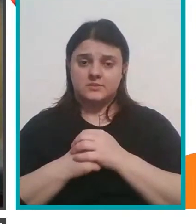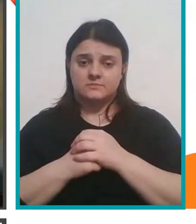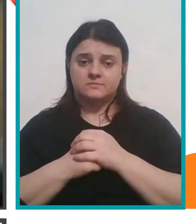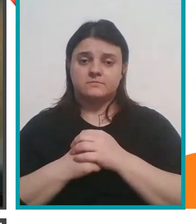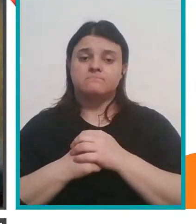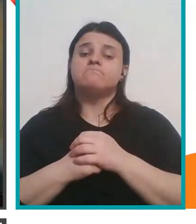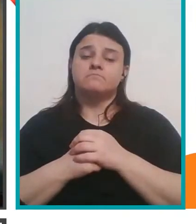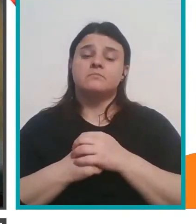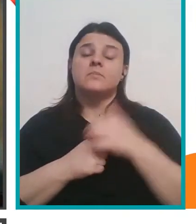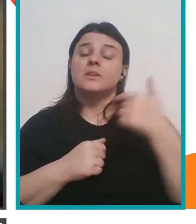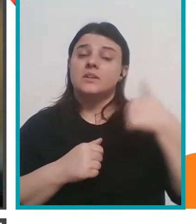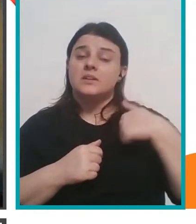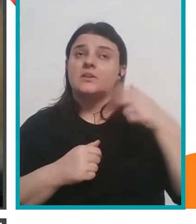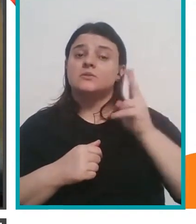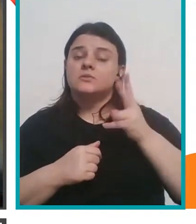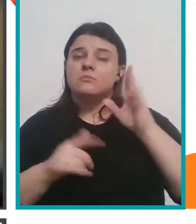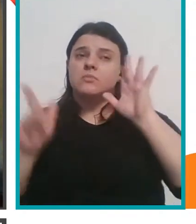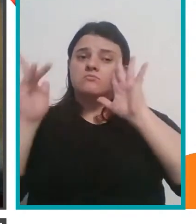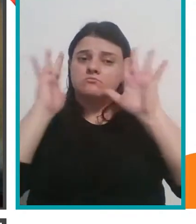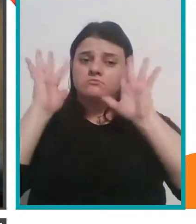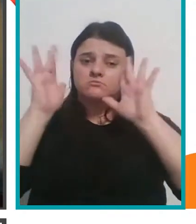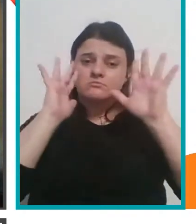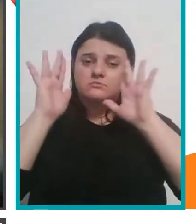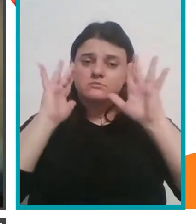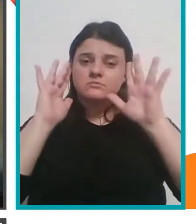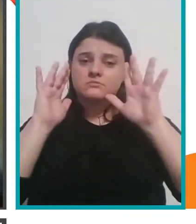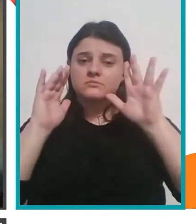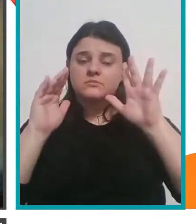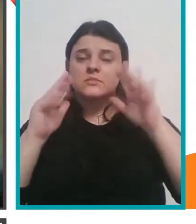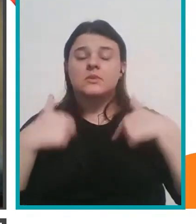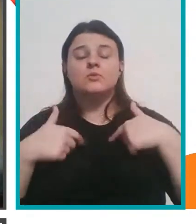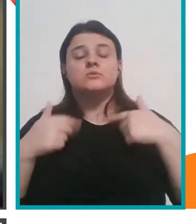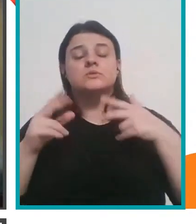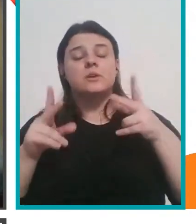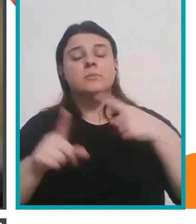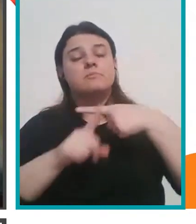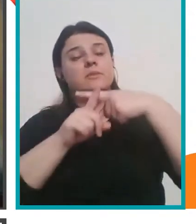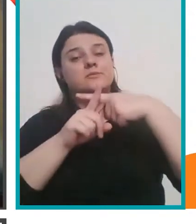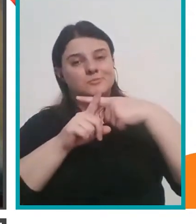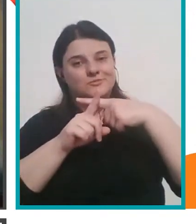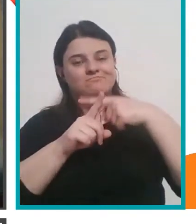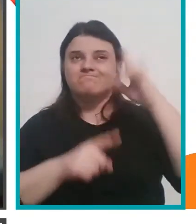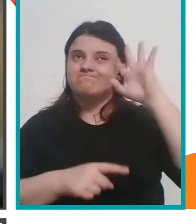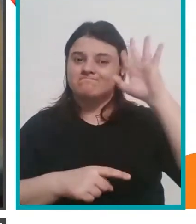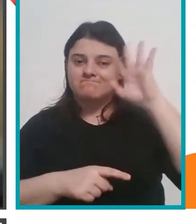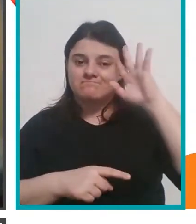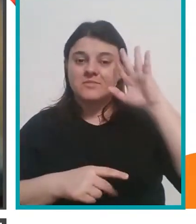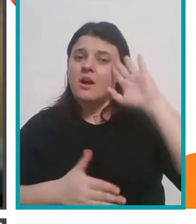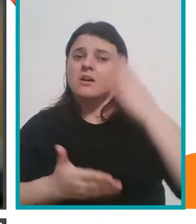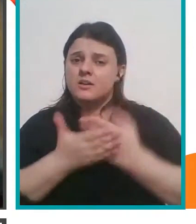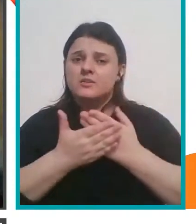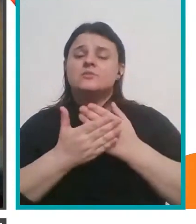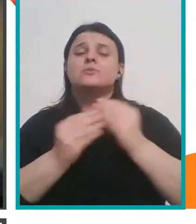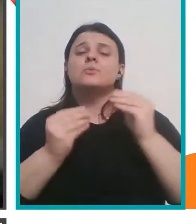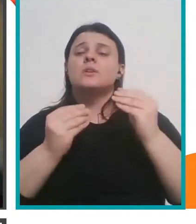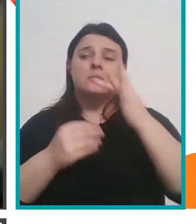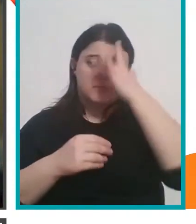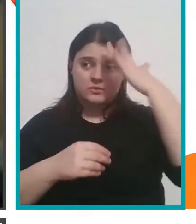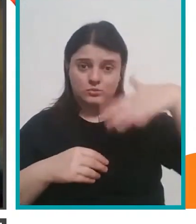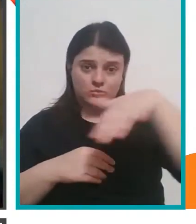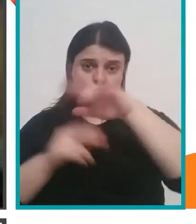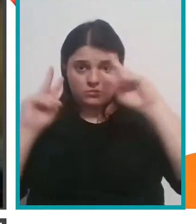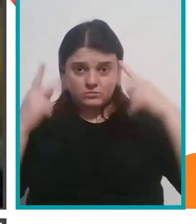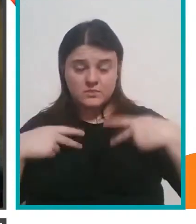E eu sou daquelas pessoas que eu sou muito otimista, que acredito muito, inclusive, na natureza humana e que a gente tem que